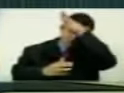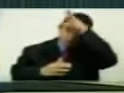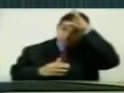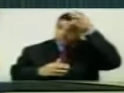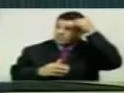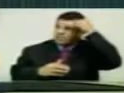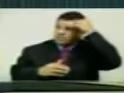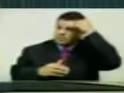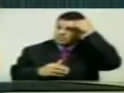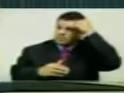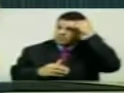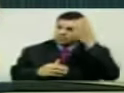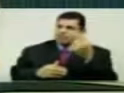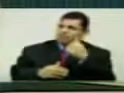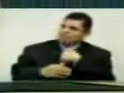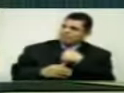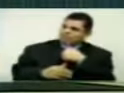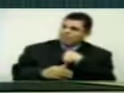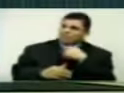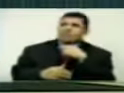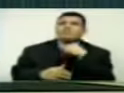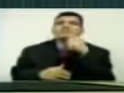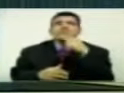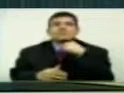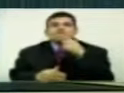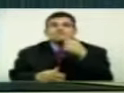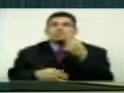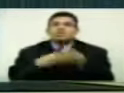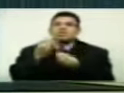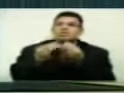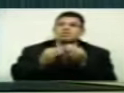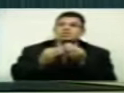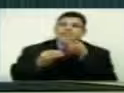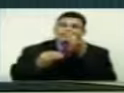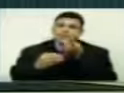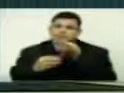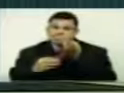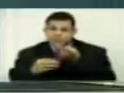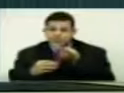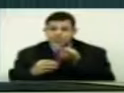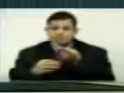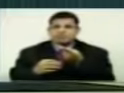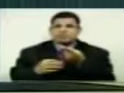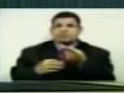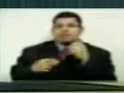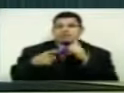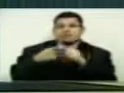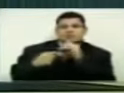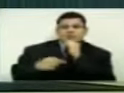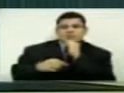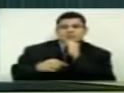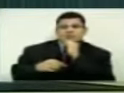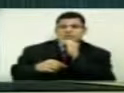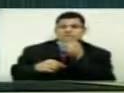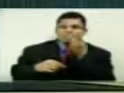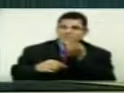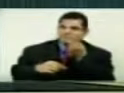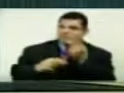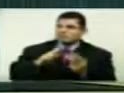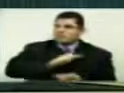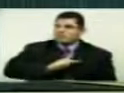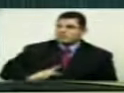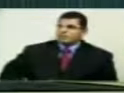Manaus. Eu fico na dúvida com alguns discursos, por exemplo, um discurso